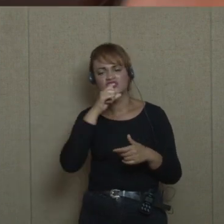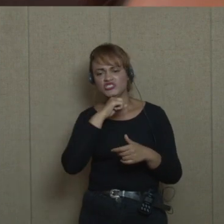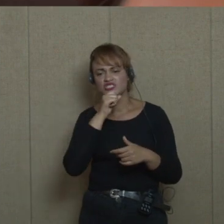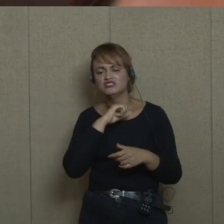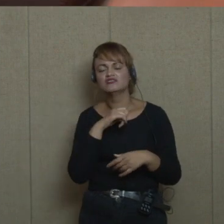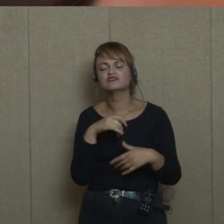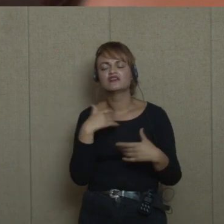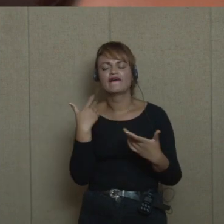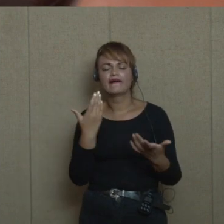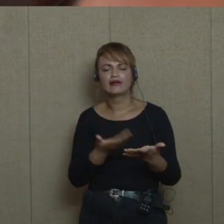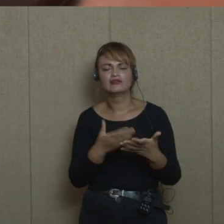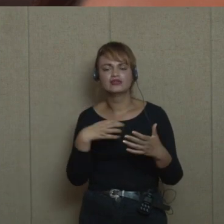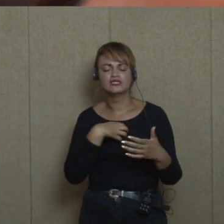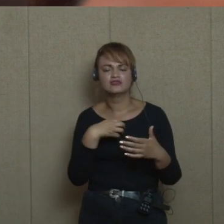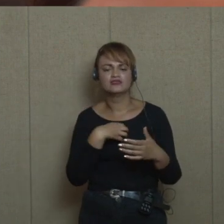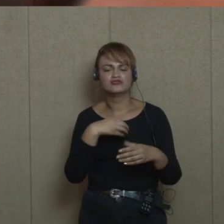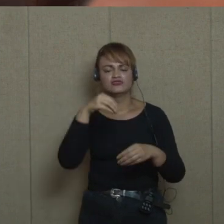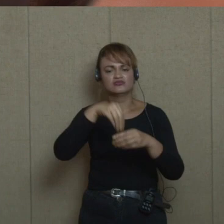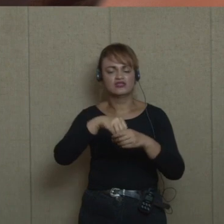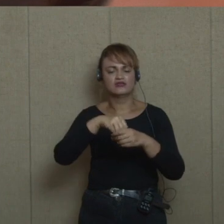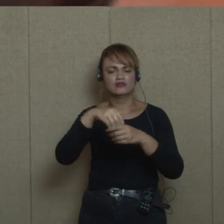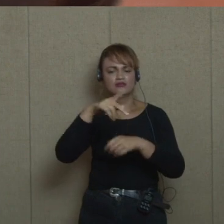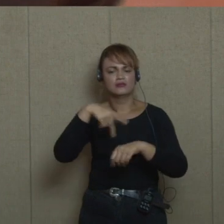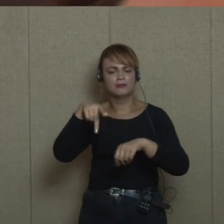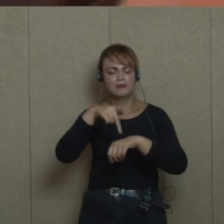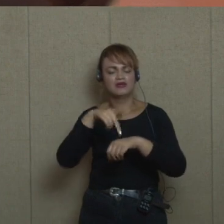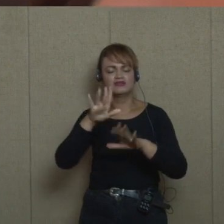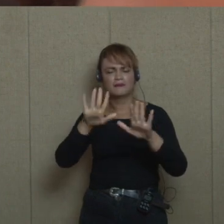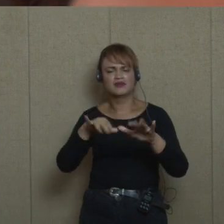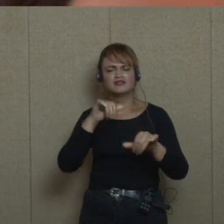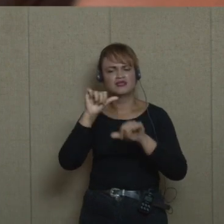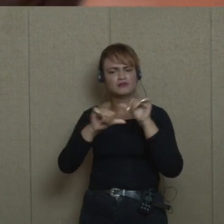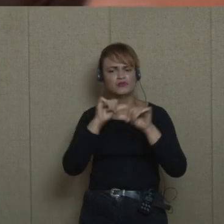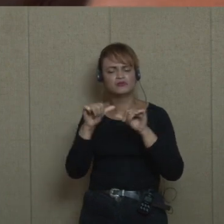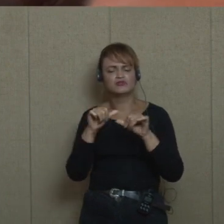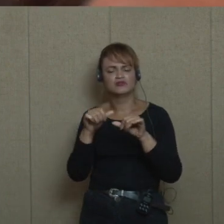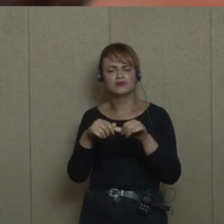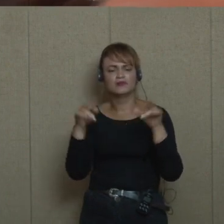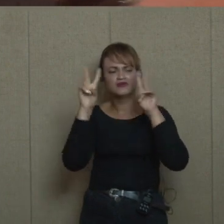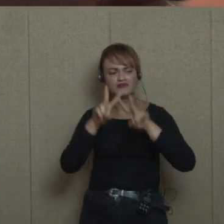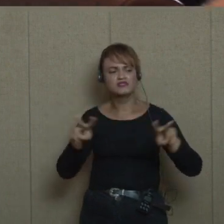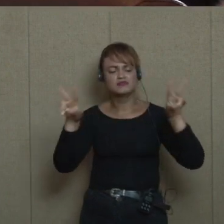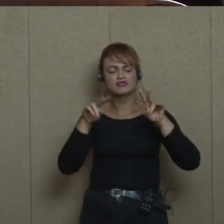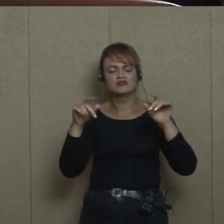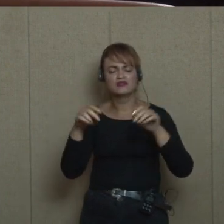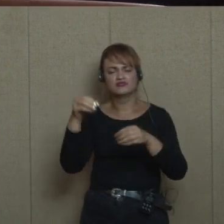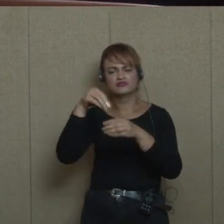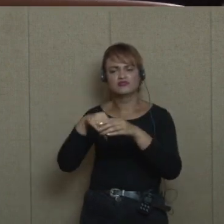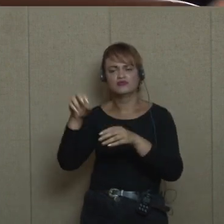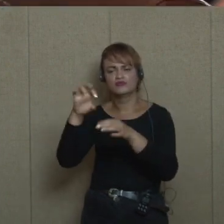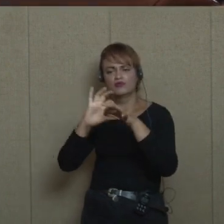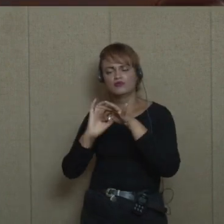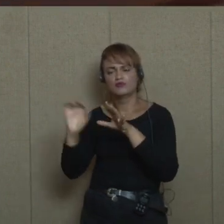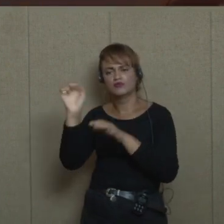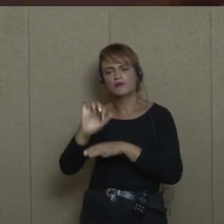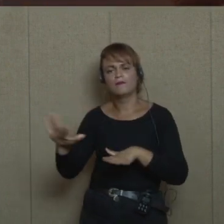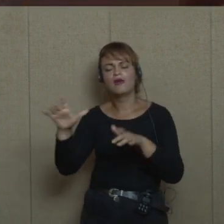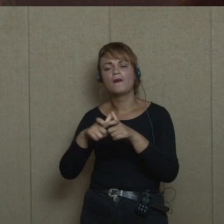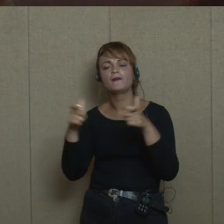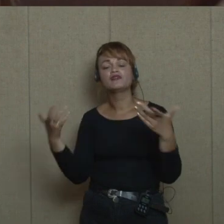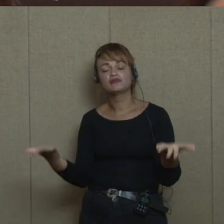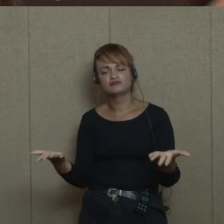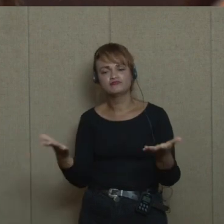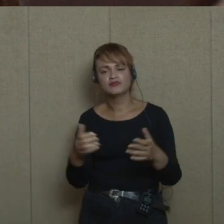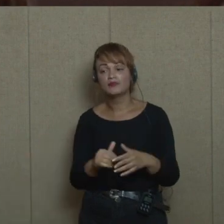ainda se sentem na sua nacionalidade. O que, que vocês têm que fazer para desenvolver essa visibilidade para a União Europeia? Porque fora